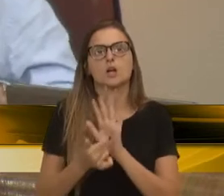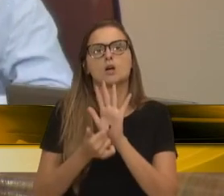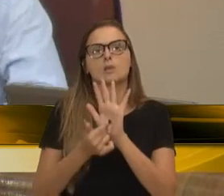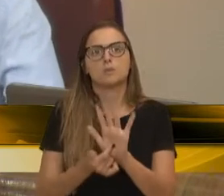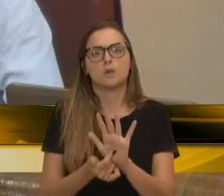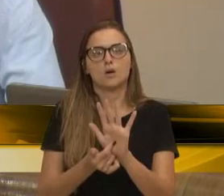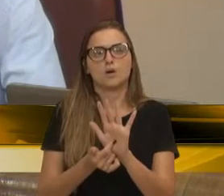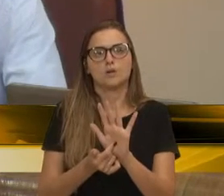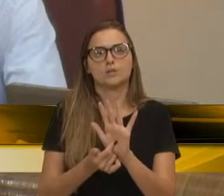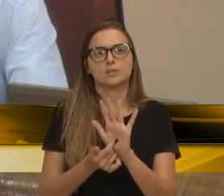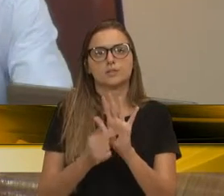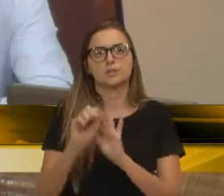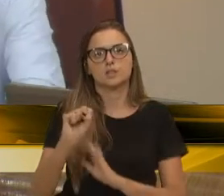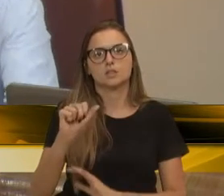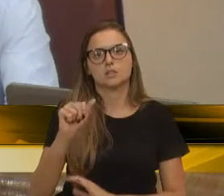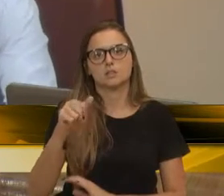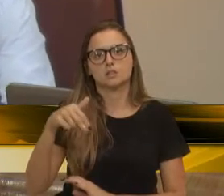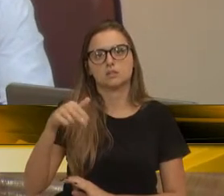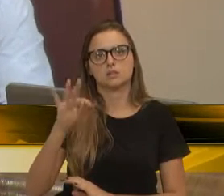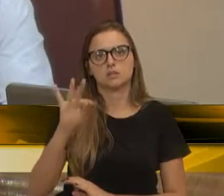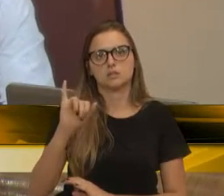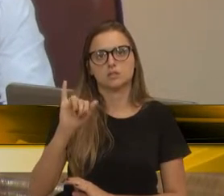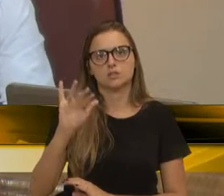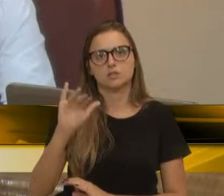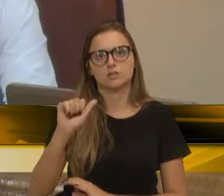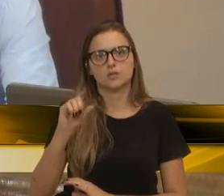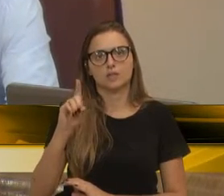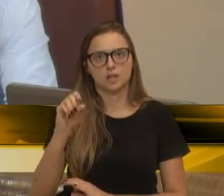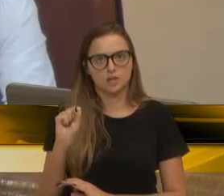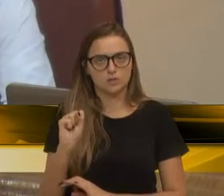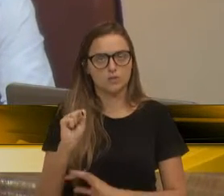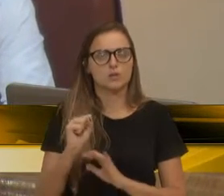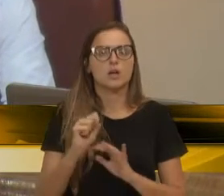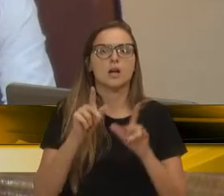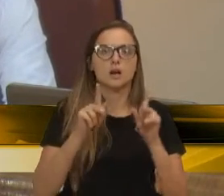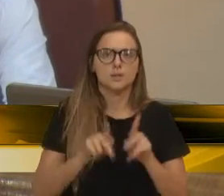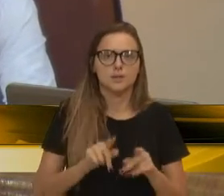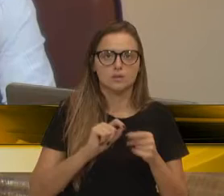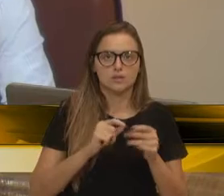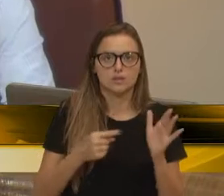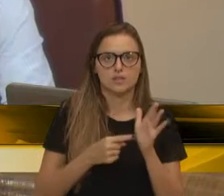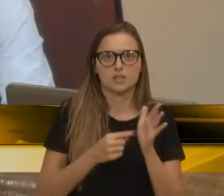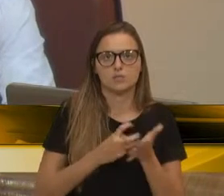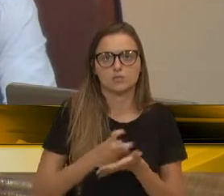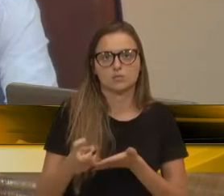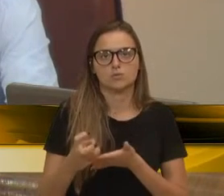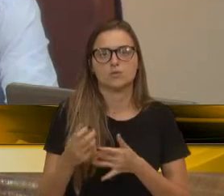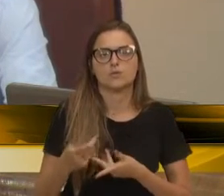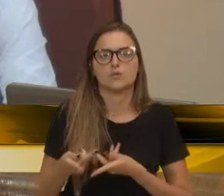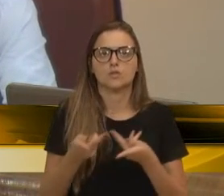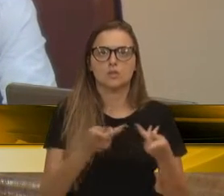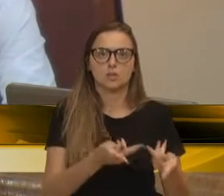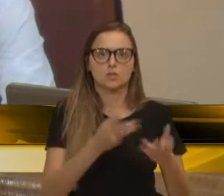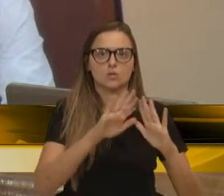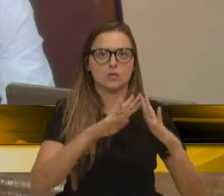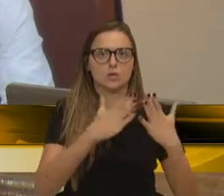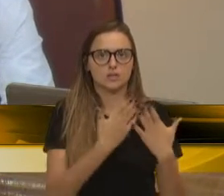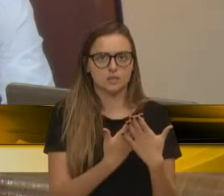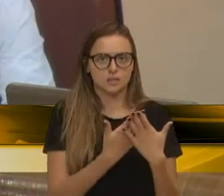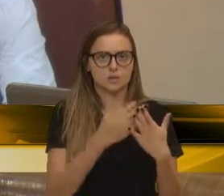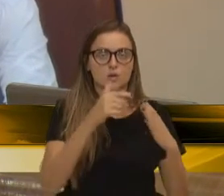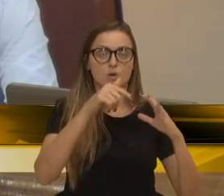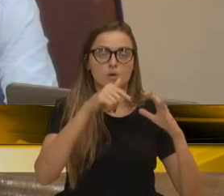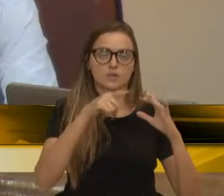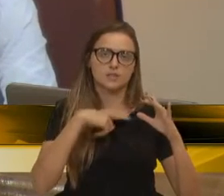santificados o denunciado determinou que as visitações de escolas da rede municipal de ensino a câmara de